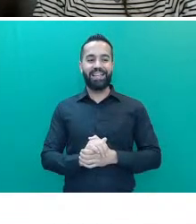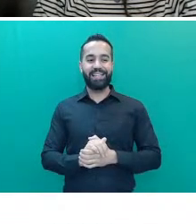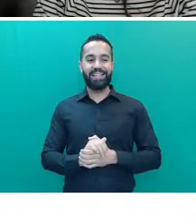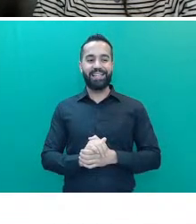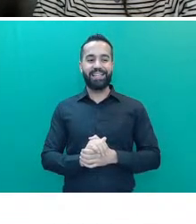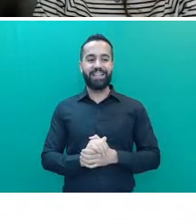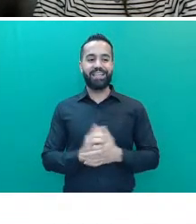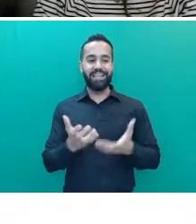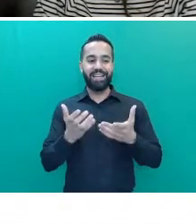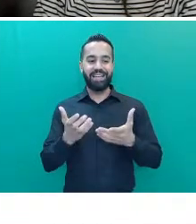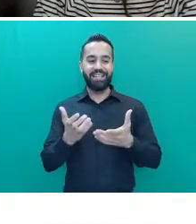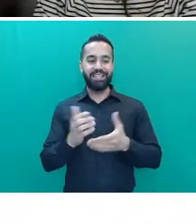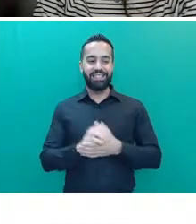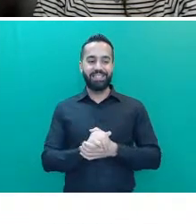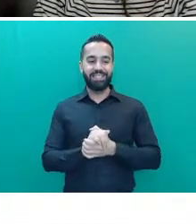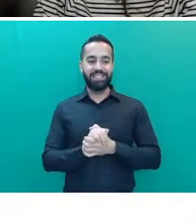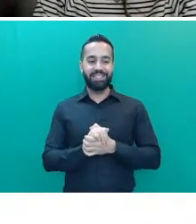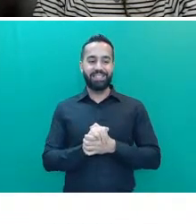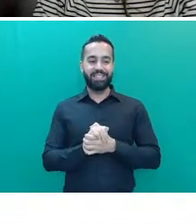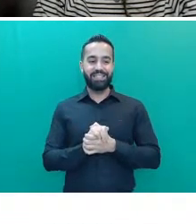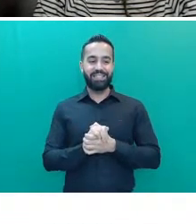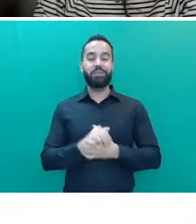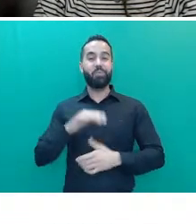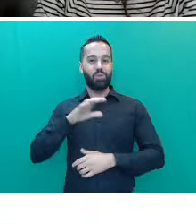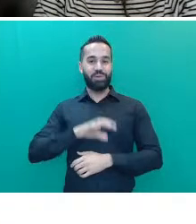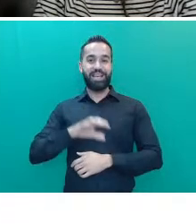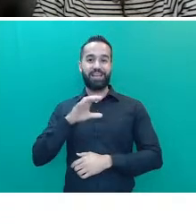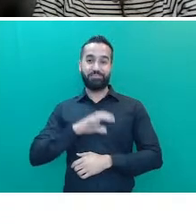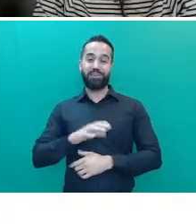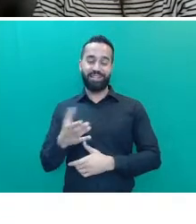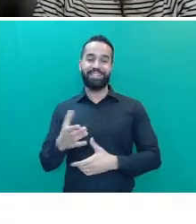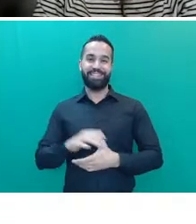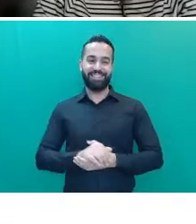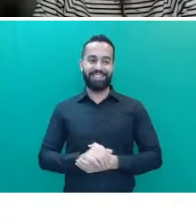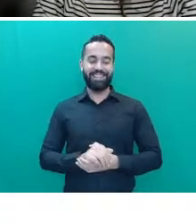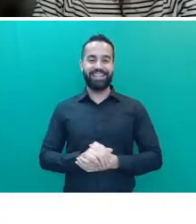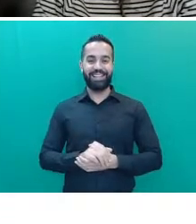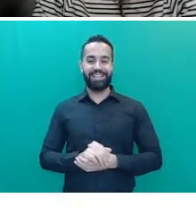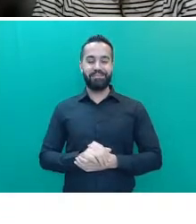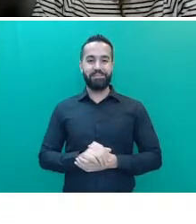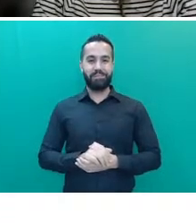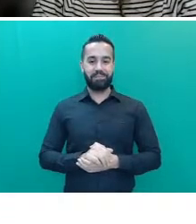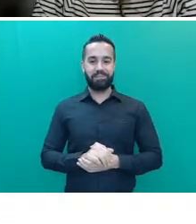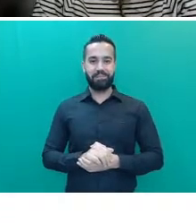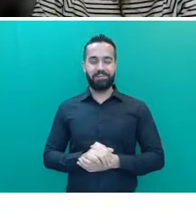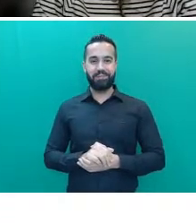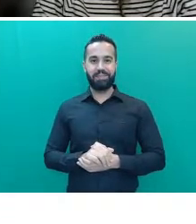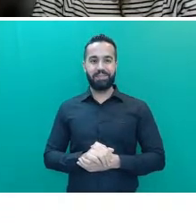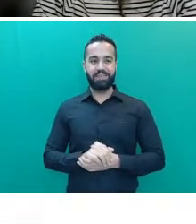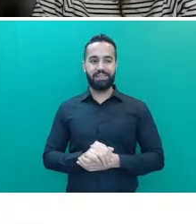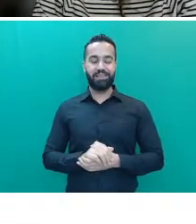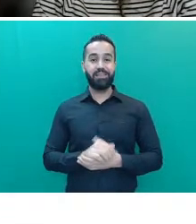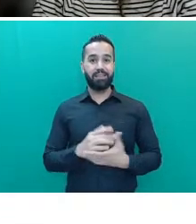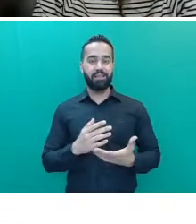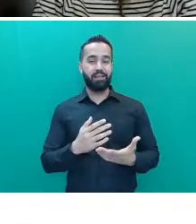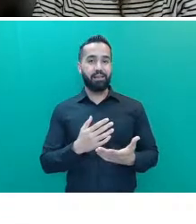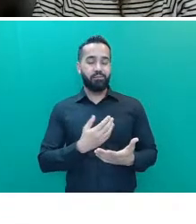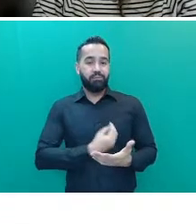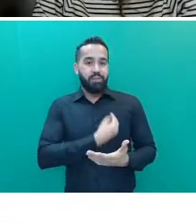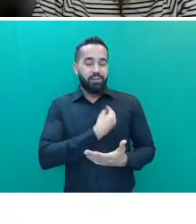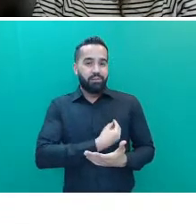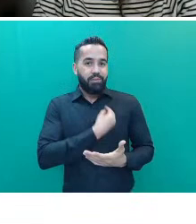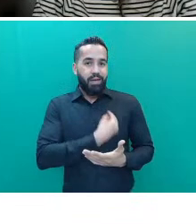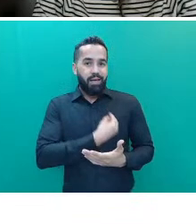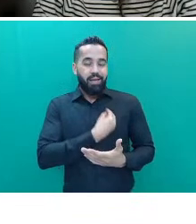querer cambiar, bueno, vou falar em português, tá? Perdona. É que viver tudo isso, né, é